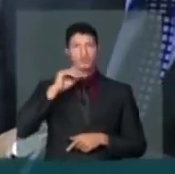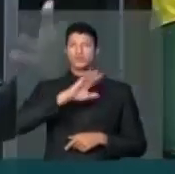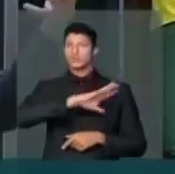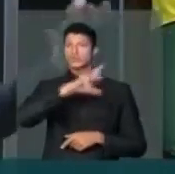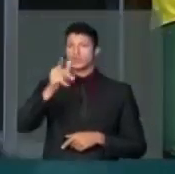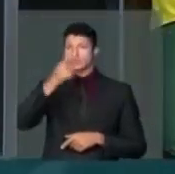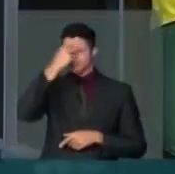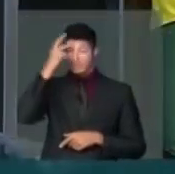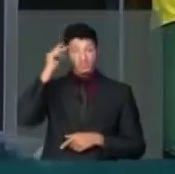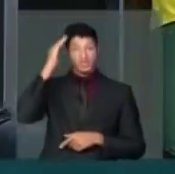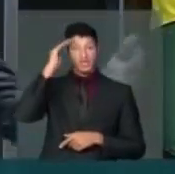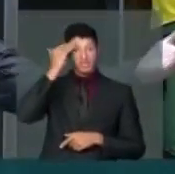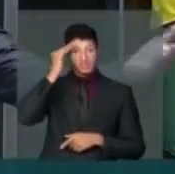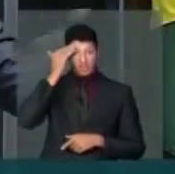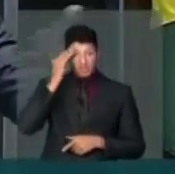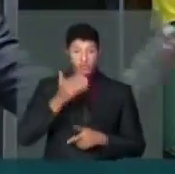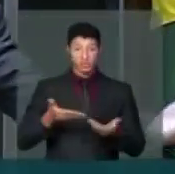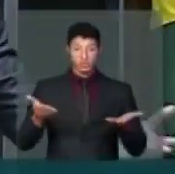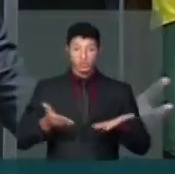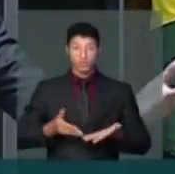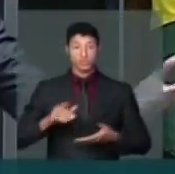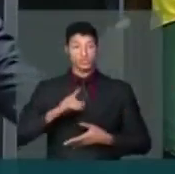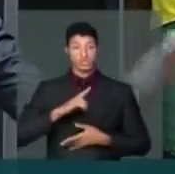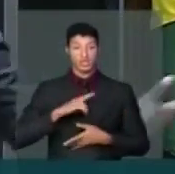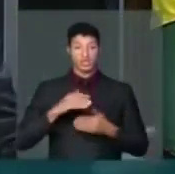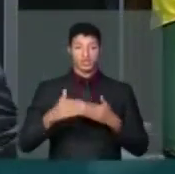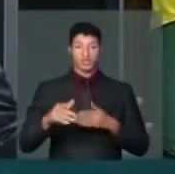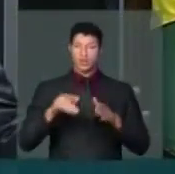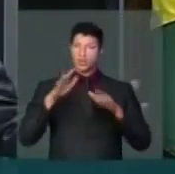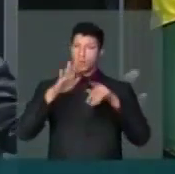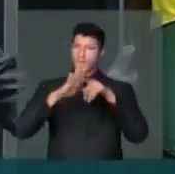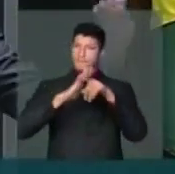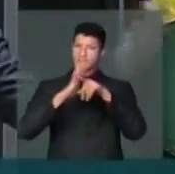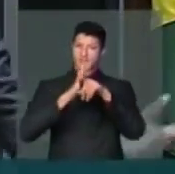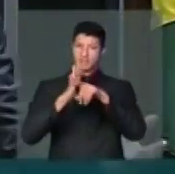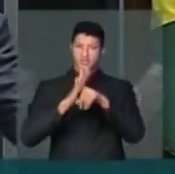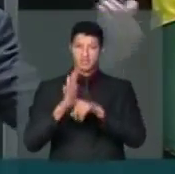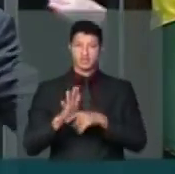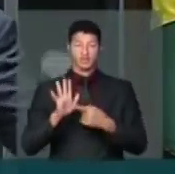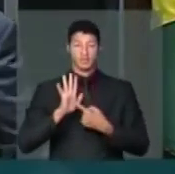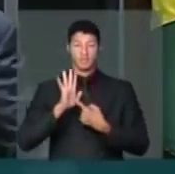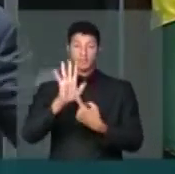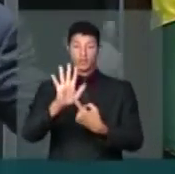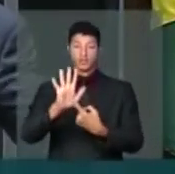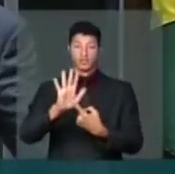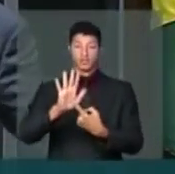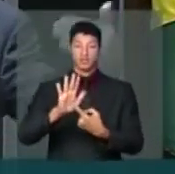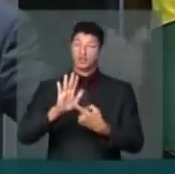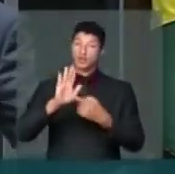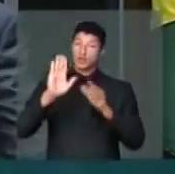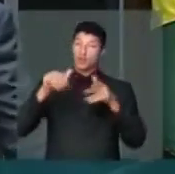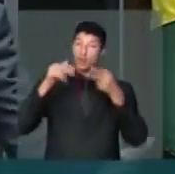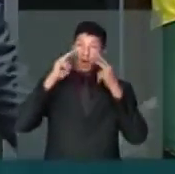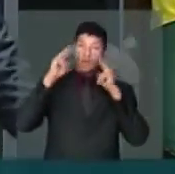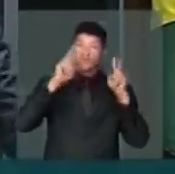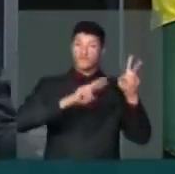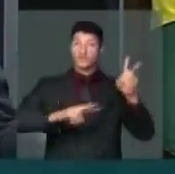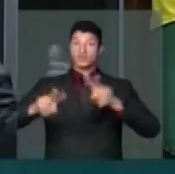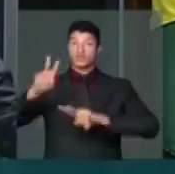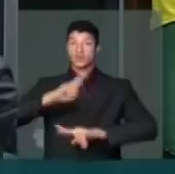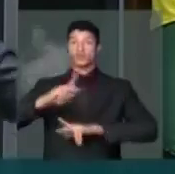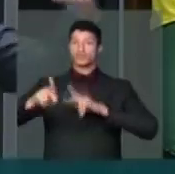mundo compreende, e hoje tem aí uma pesquisa que mostra qual é a visão do povo